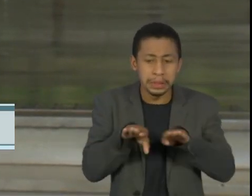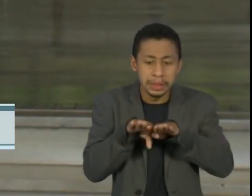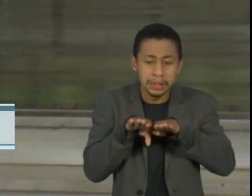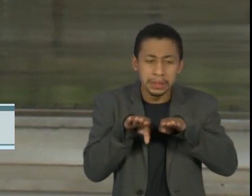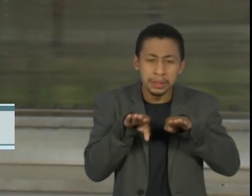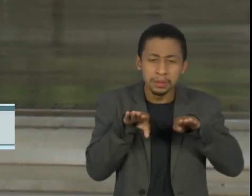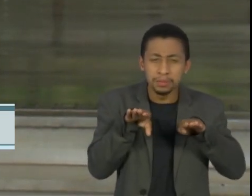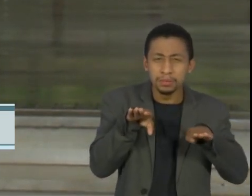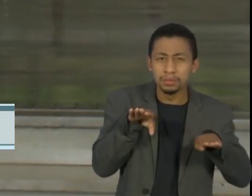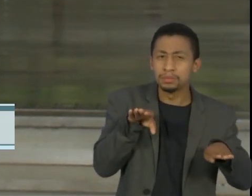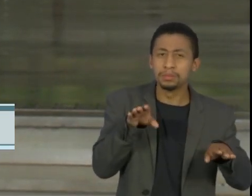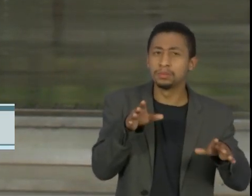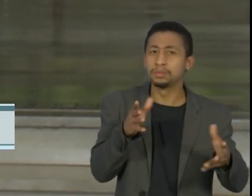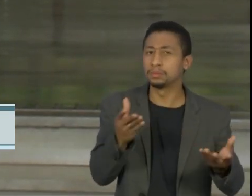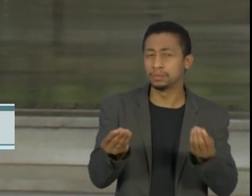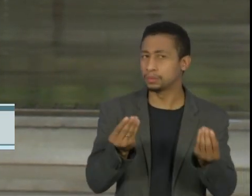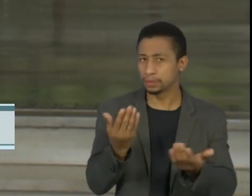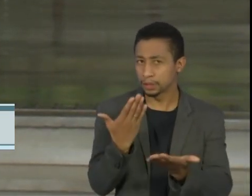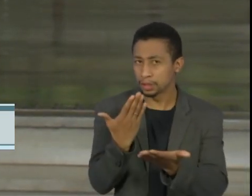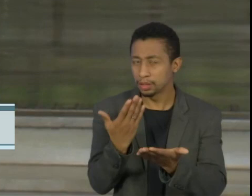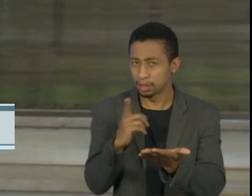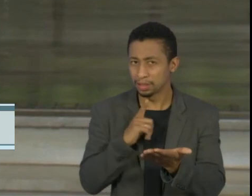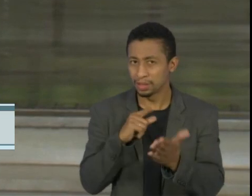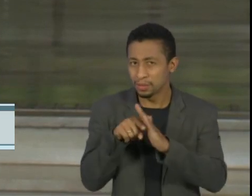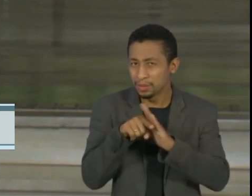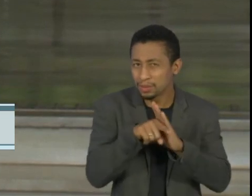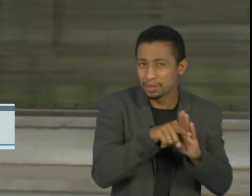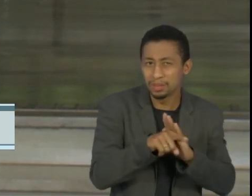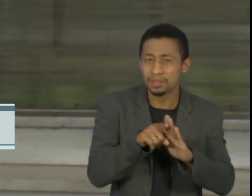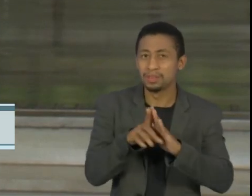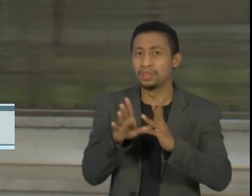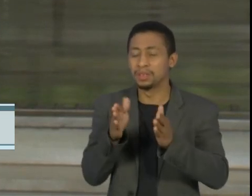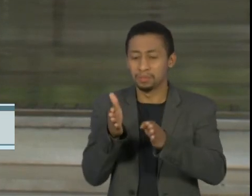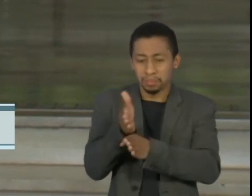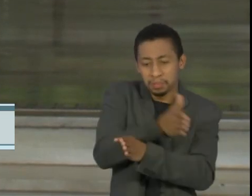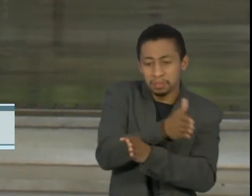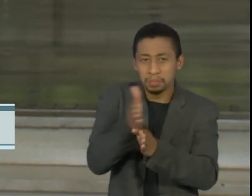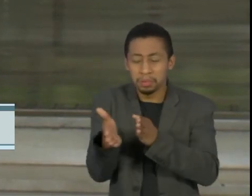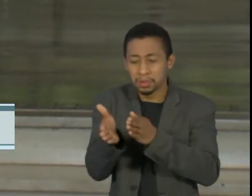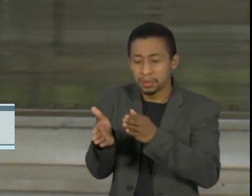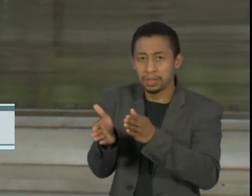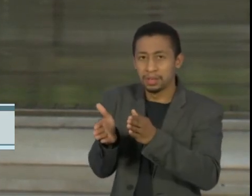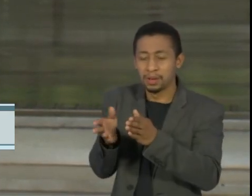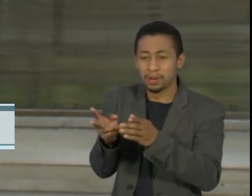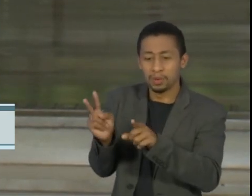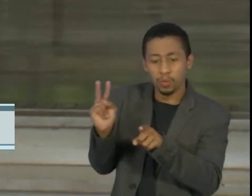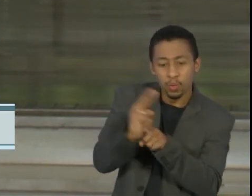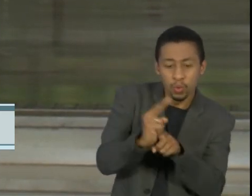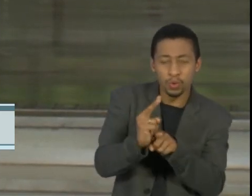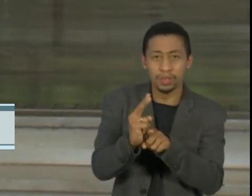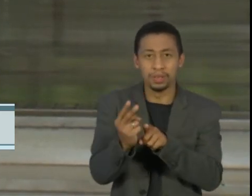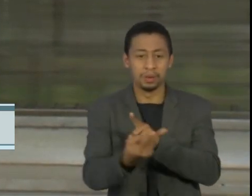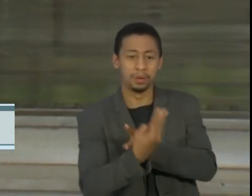se, inclusive, aí estudos de proteção de divisa de municípios, eventualmente. Uma segunda pergunta para o doutor